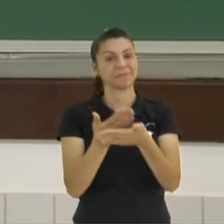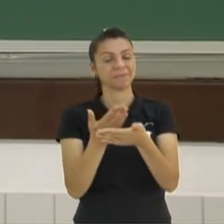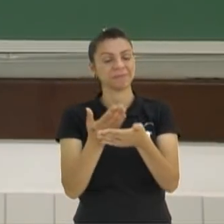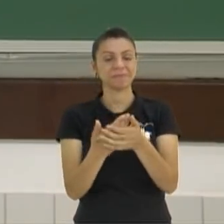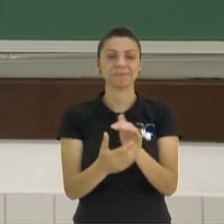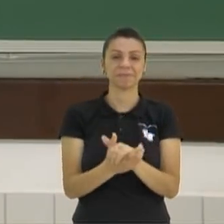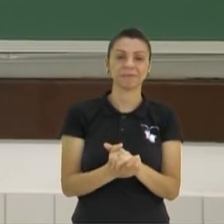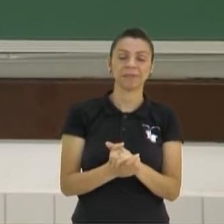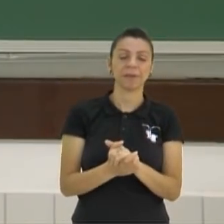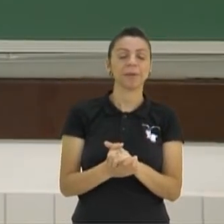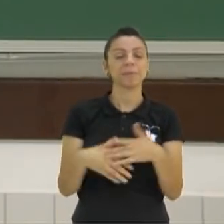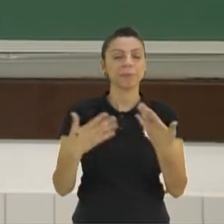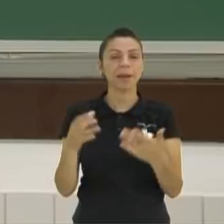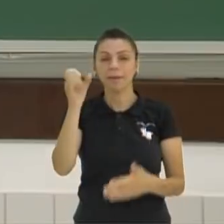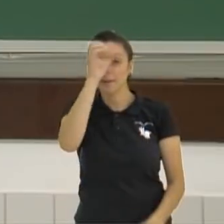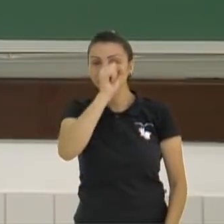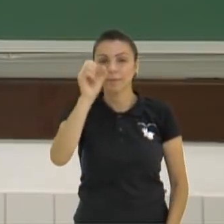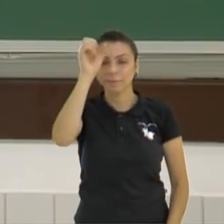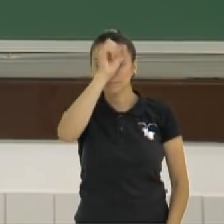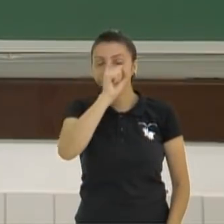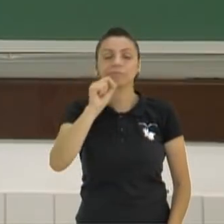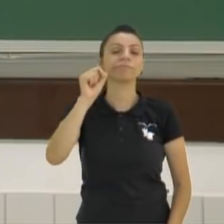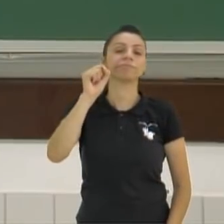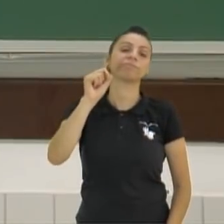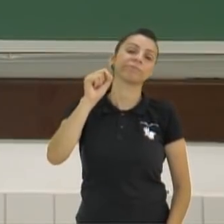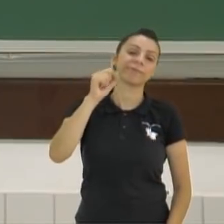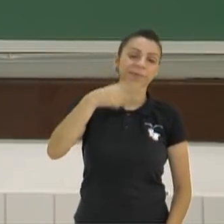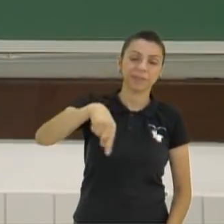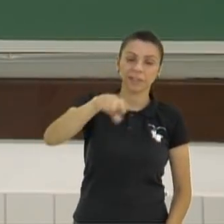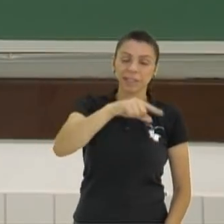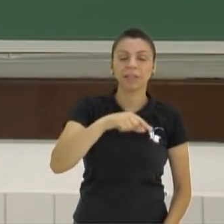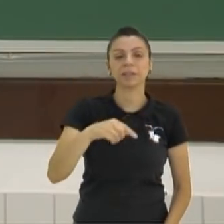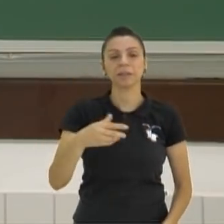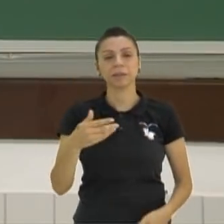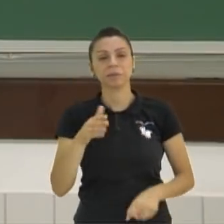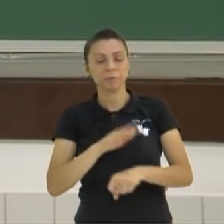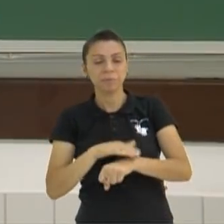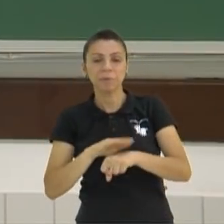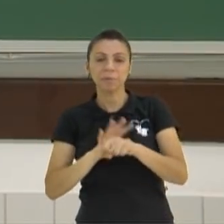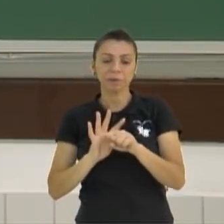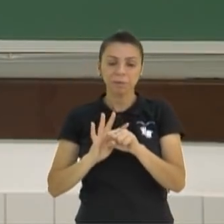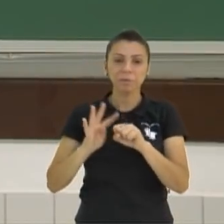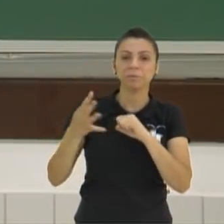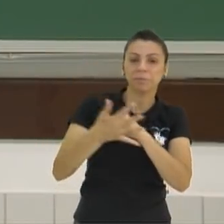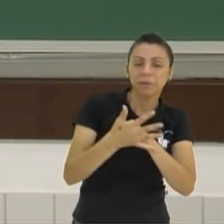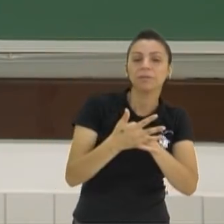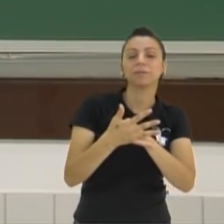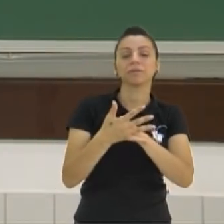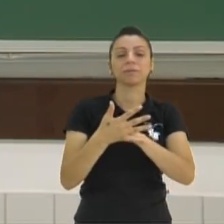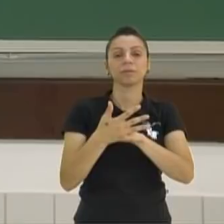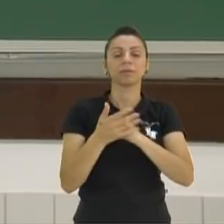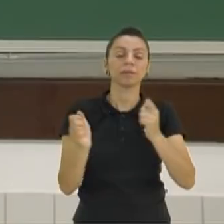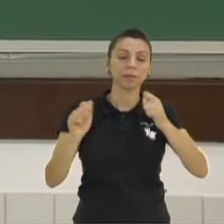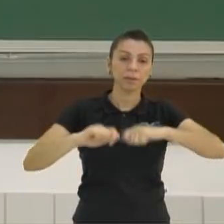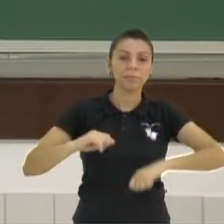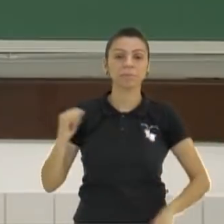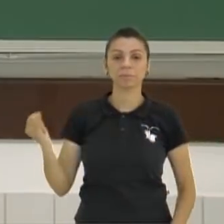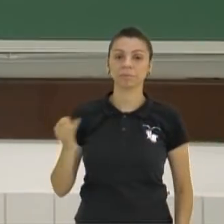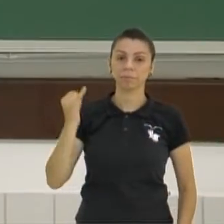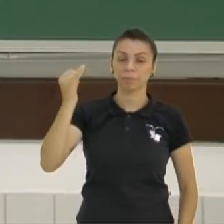para suprir a educação pública do Estado neste momento de pandemia, de isolamento social, nesse momento que é importante